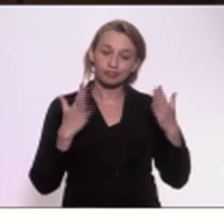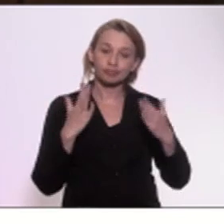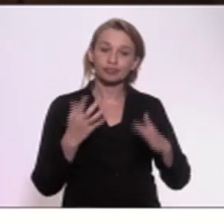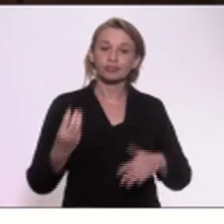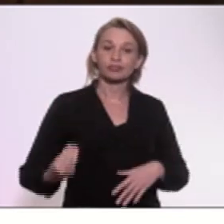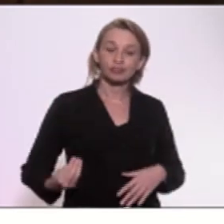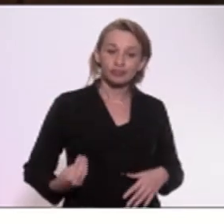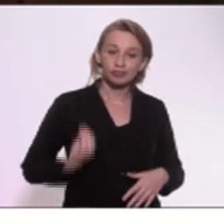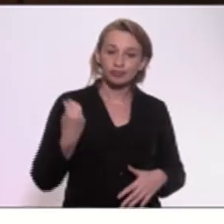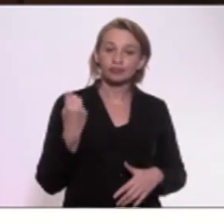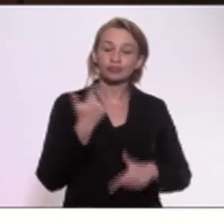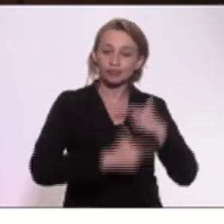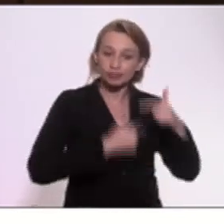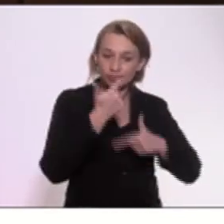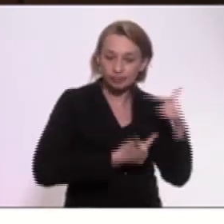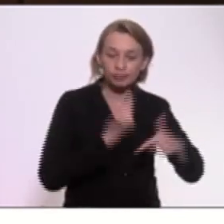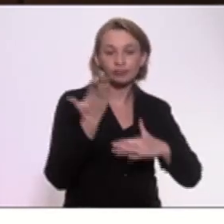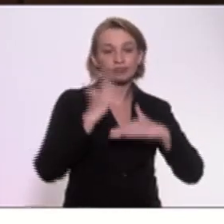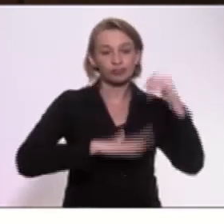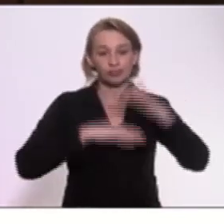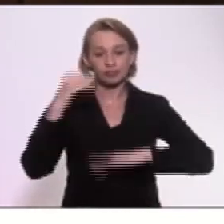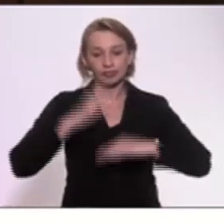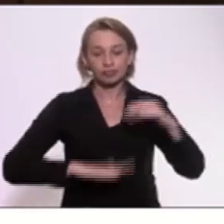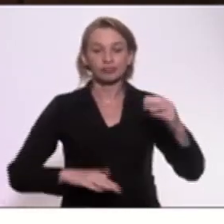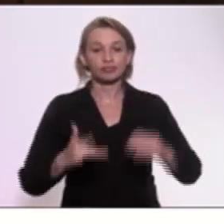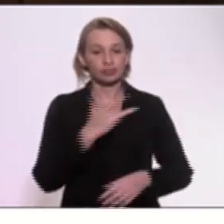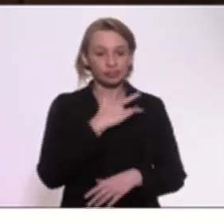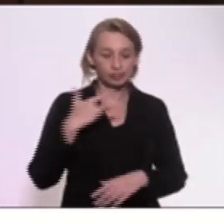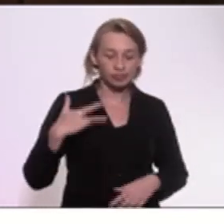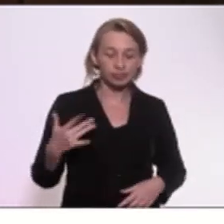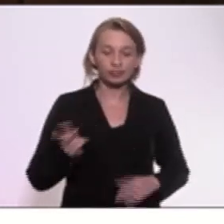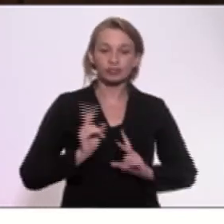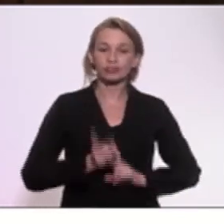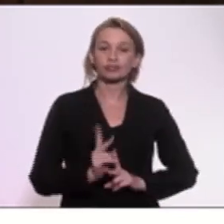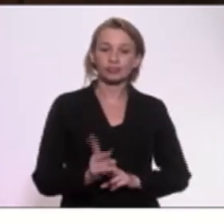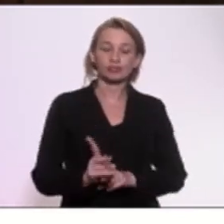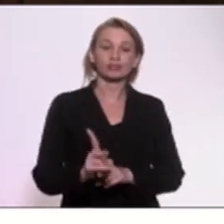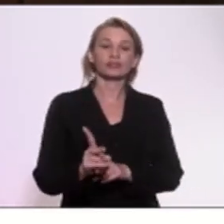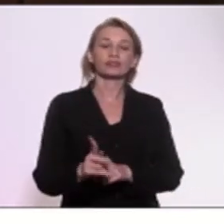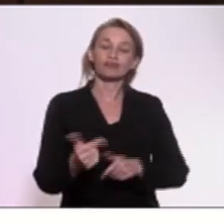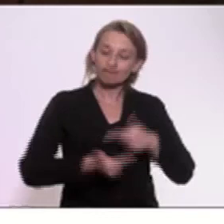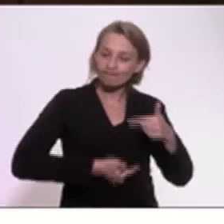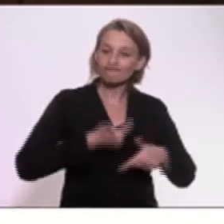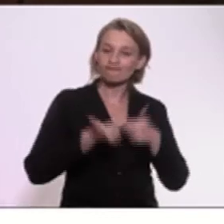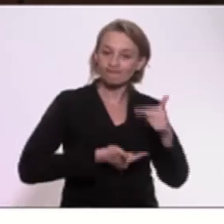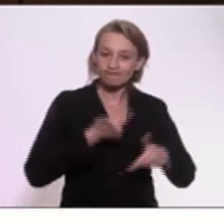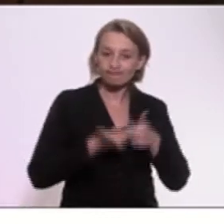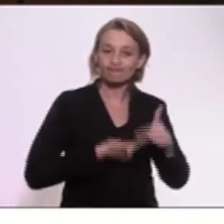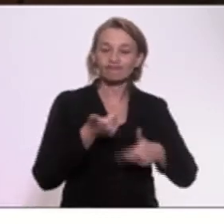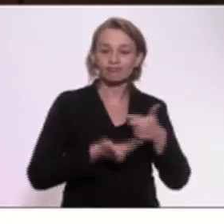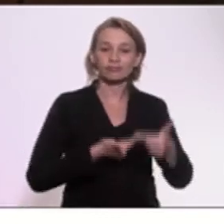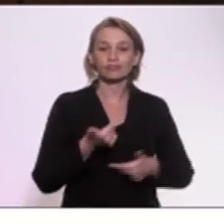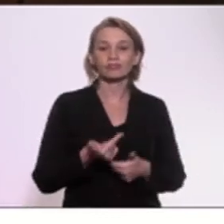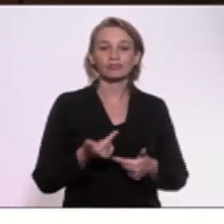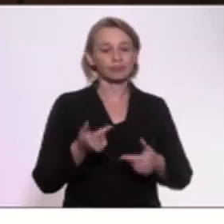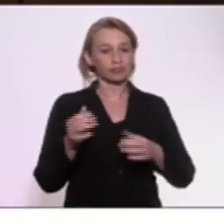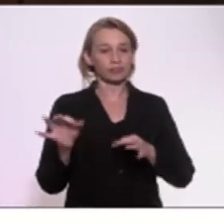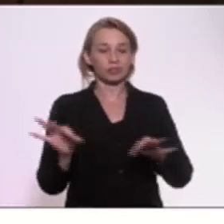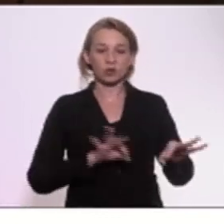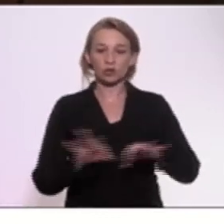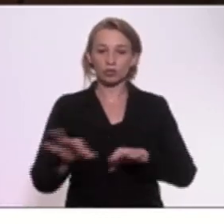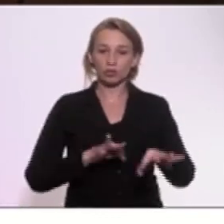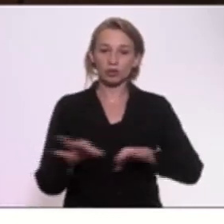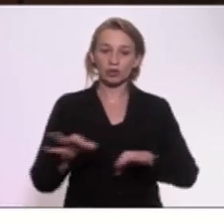luta, a resistência dos profissionais da saúde que seguem lutando pela implementação do seu plano de